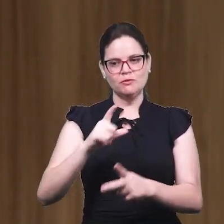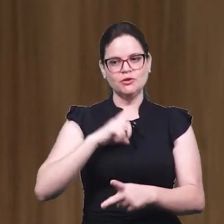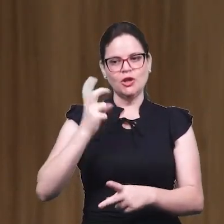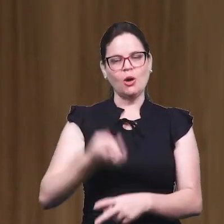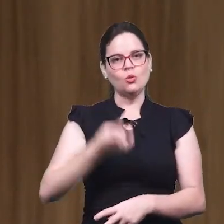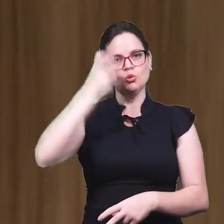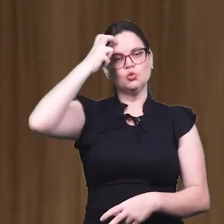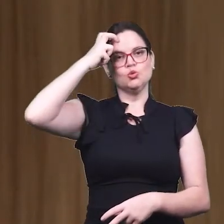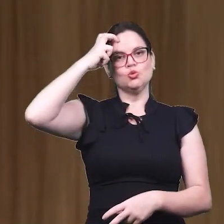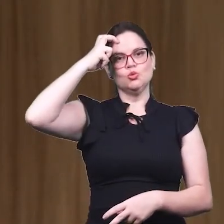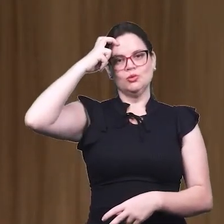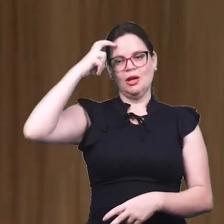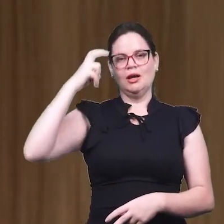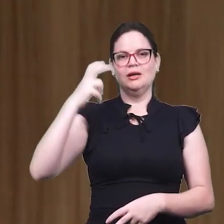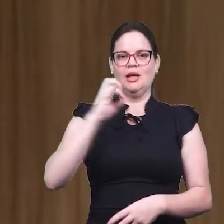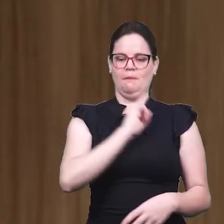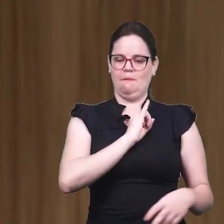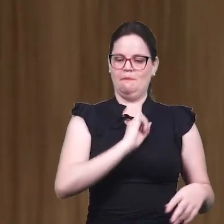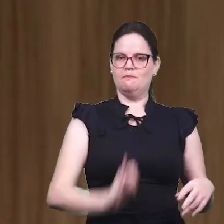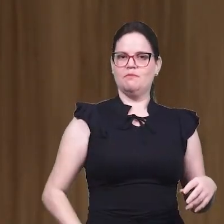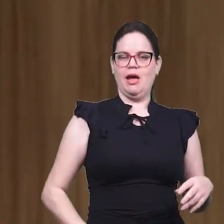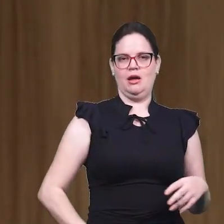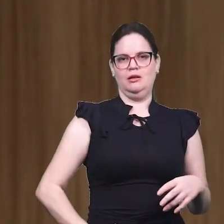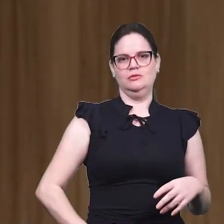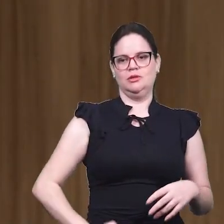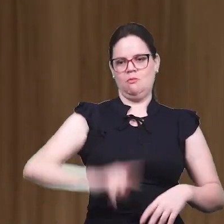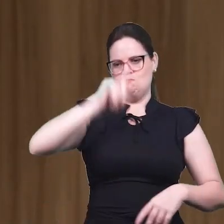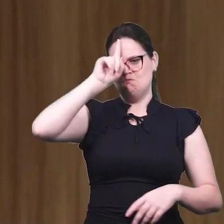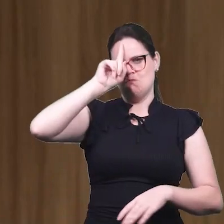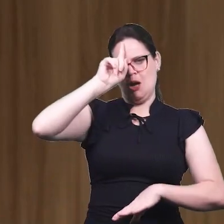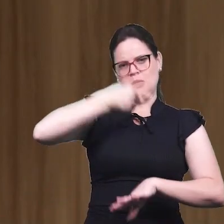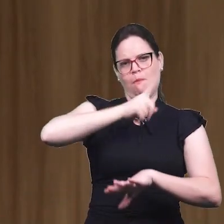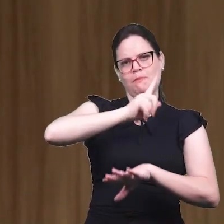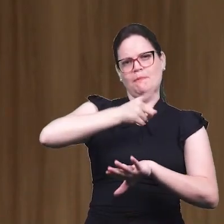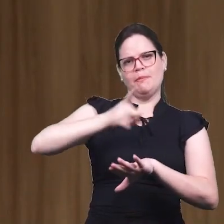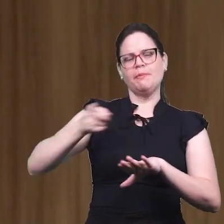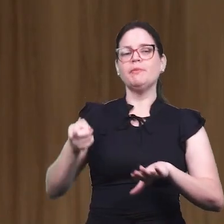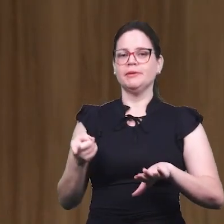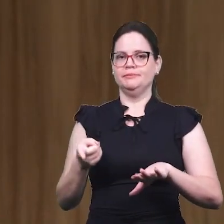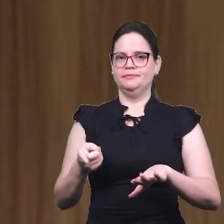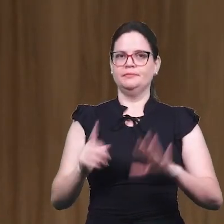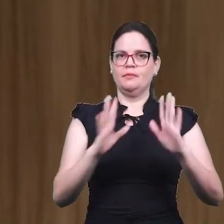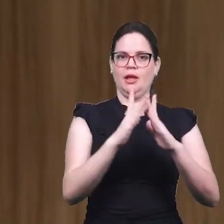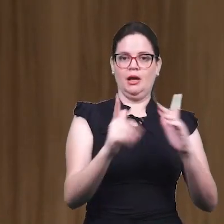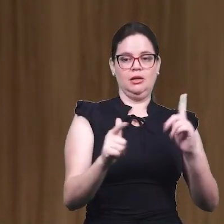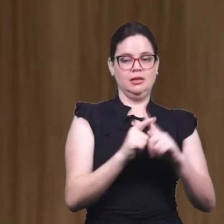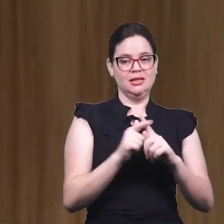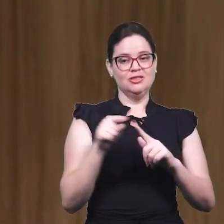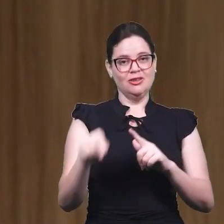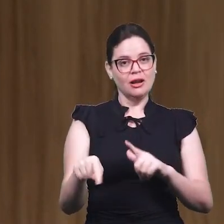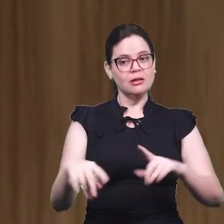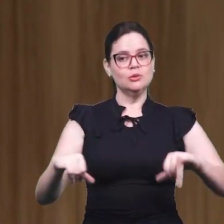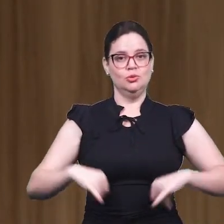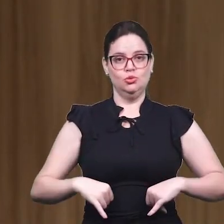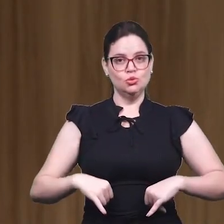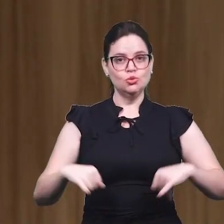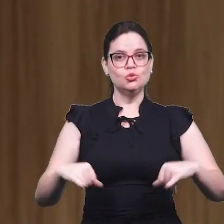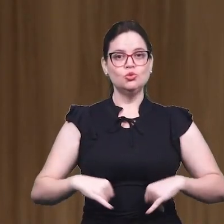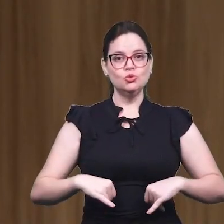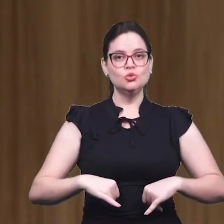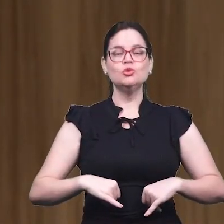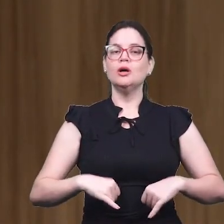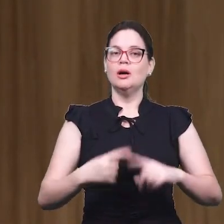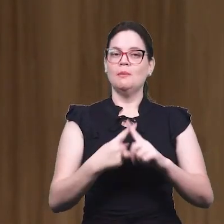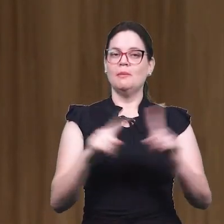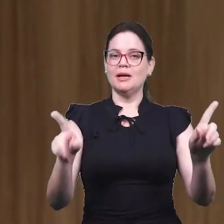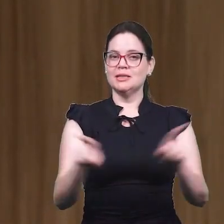uma cultura milenar de impérios anteriores, portanto, uma igreja que poderia sofrer